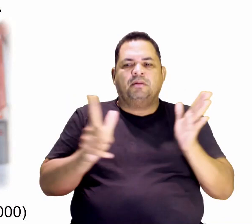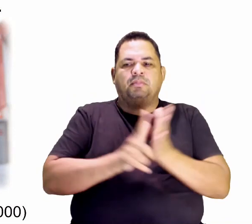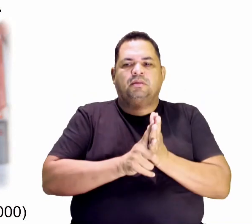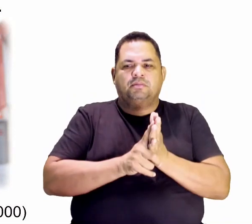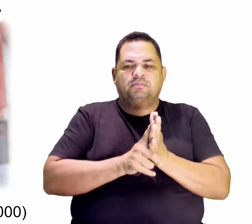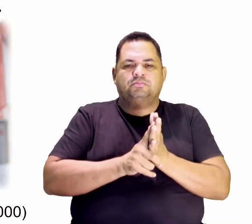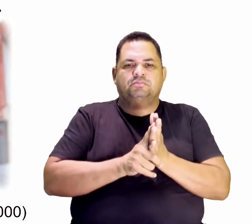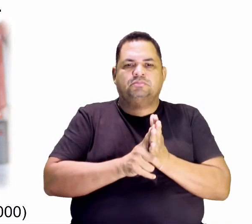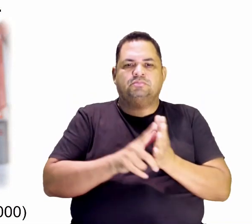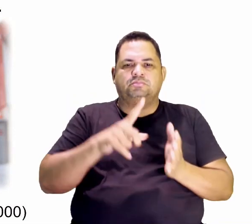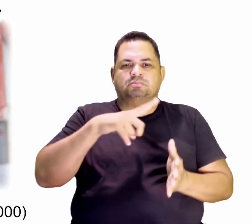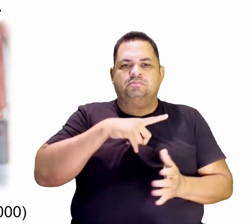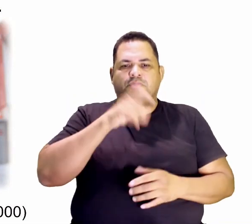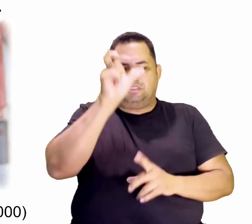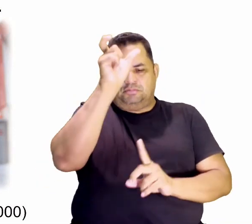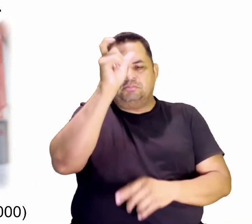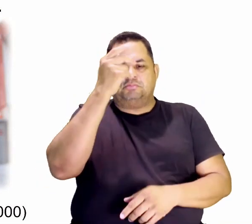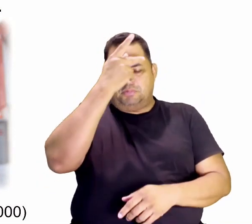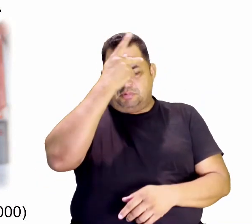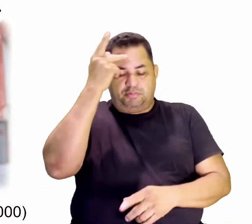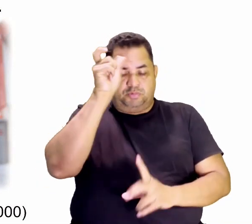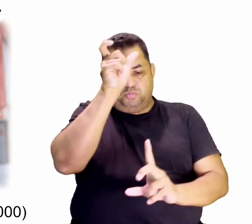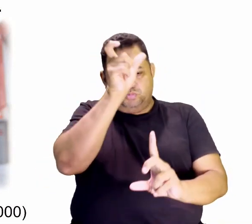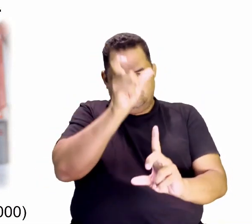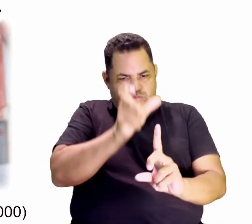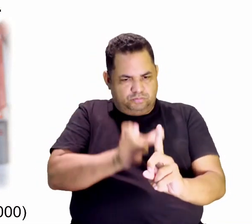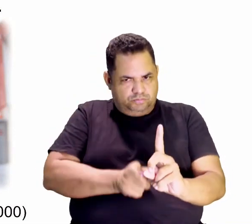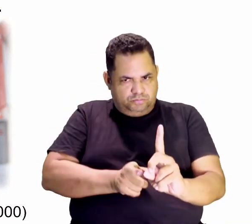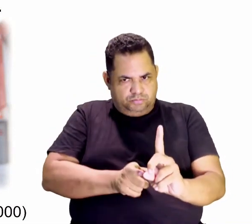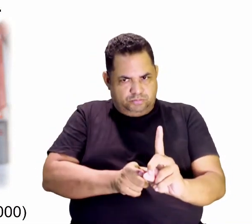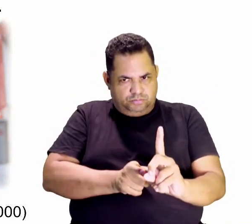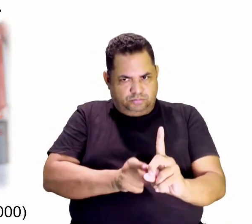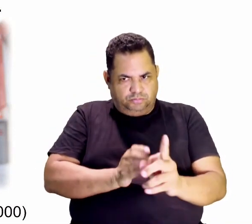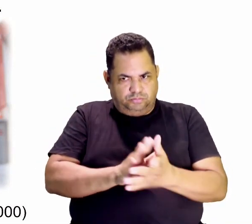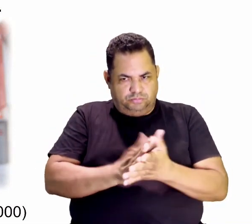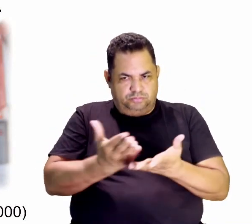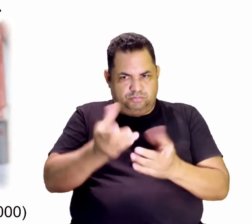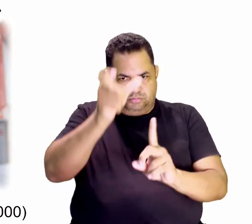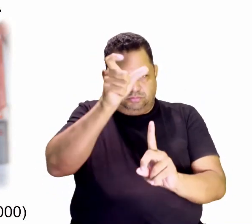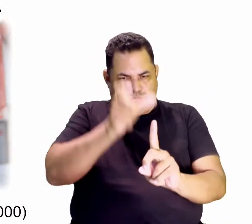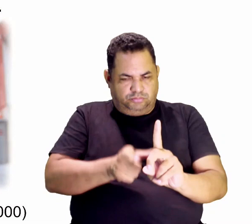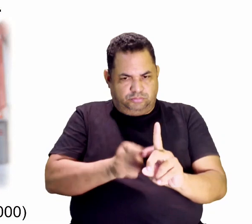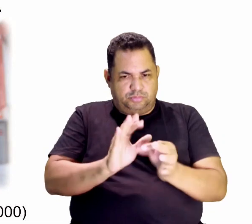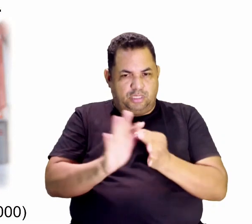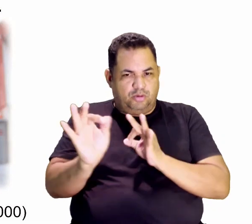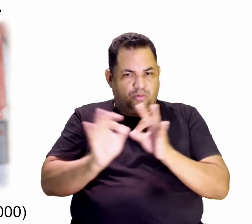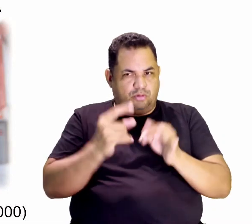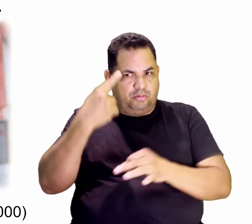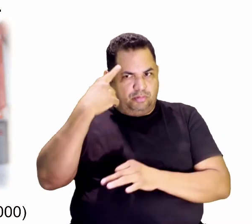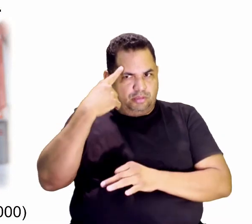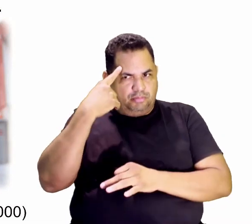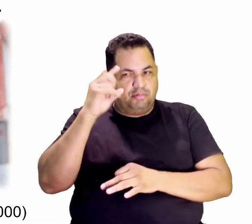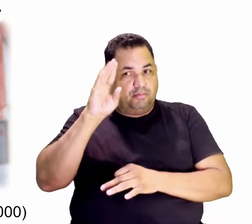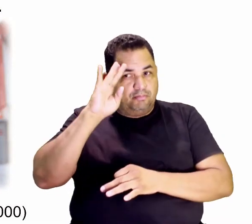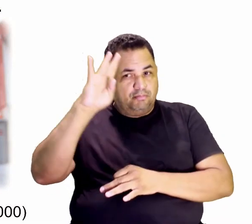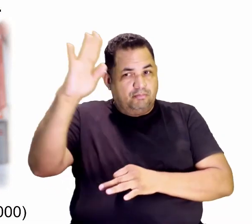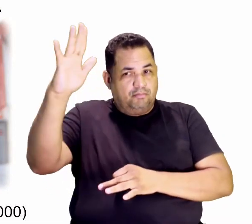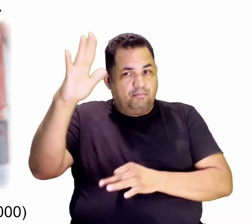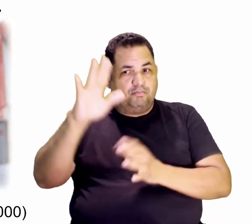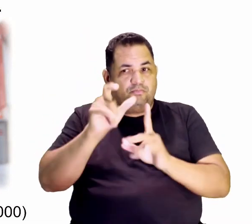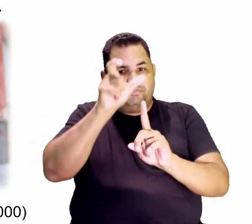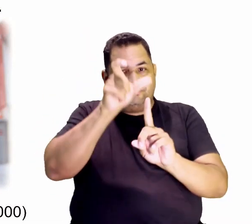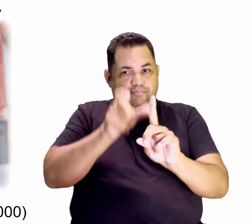estou vendo que existe uma persona, né? Essa persona seria uma figura que eu criei, né? E essa persona,